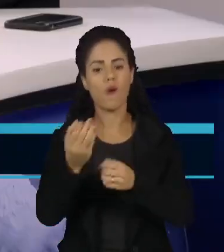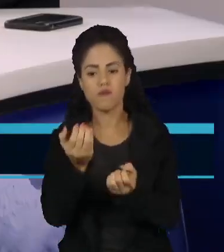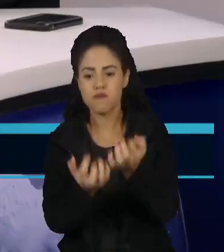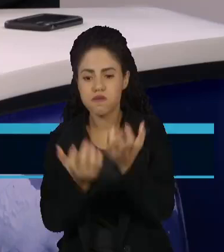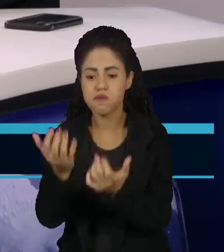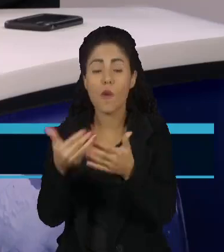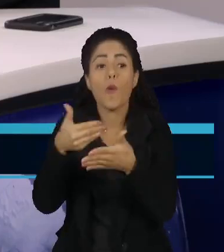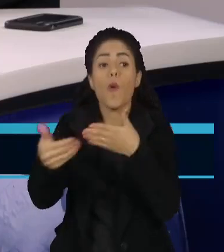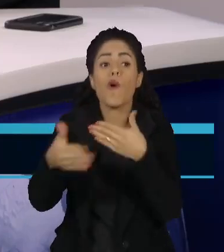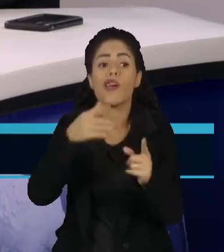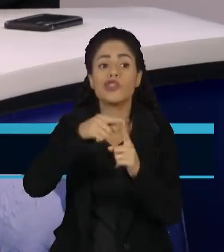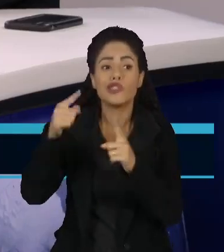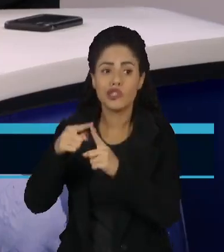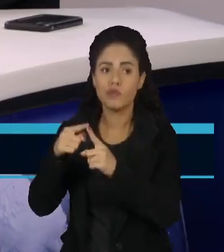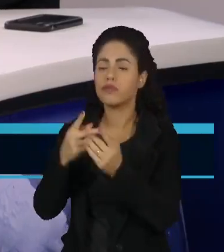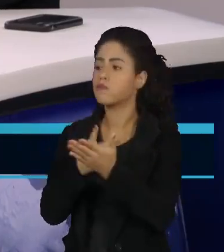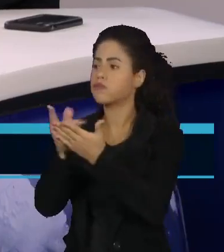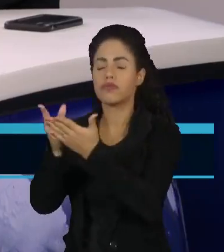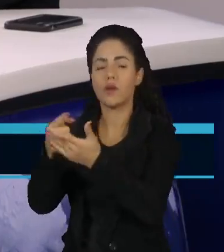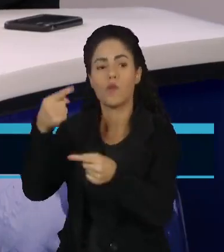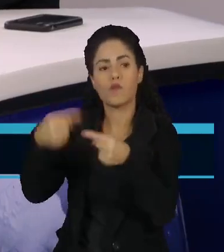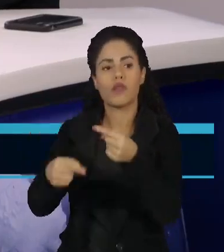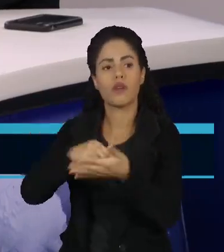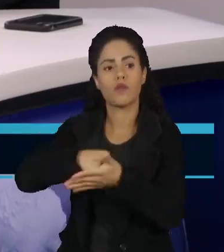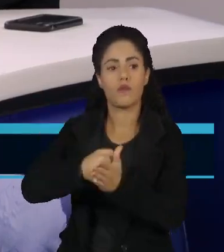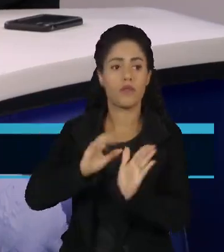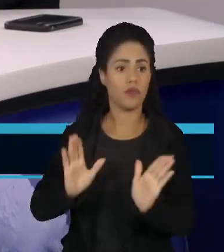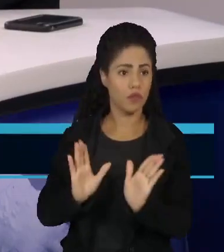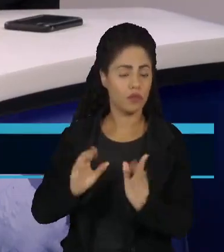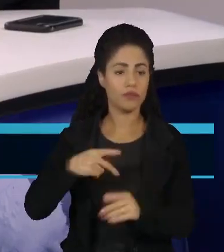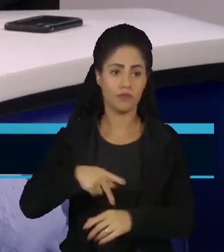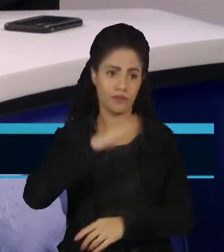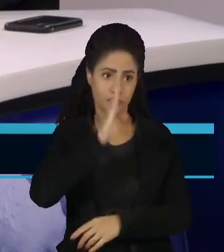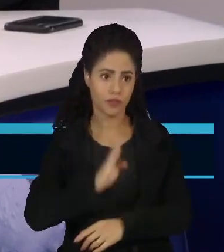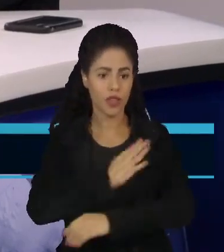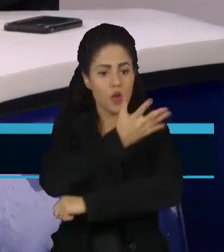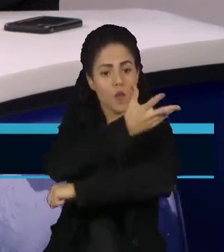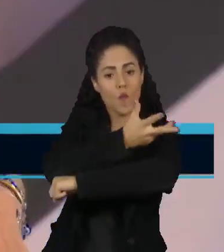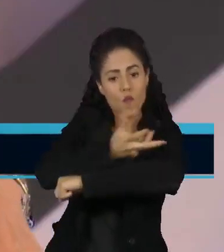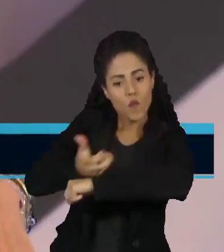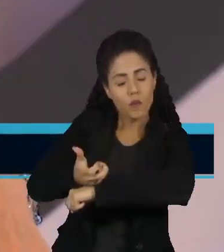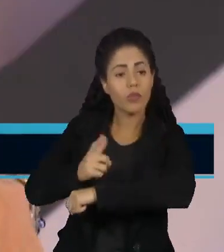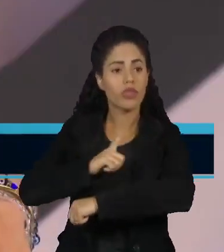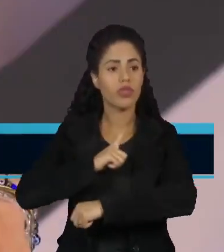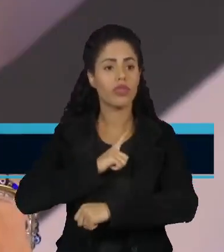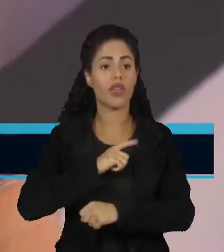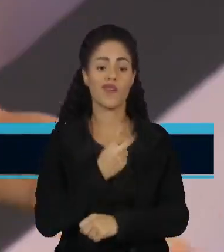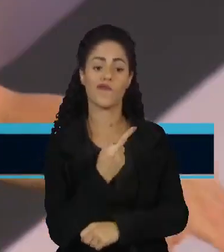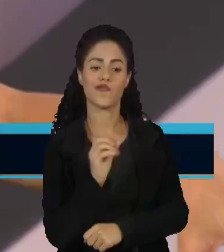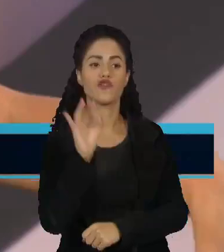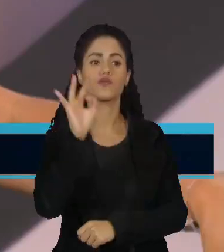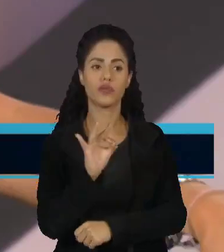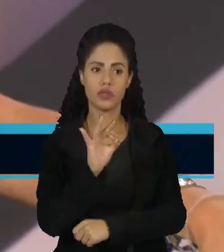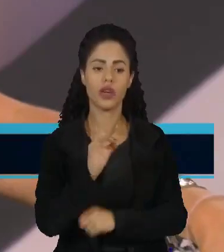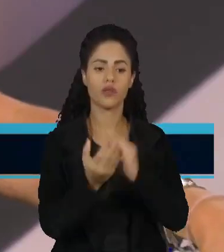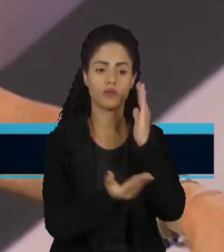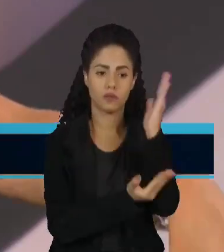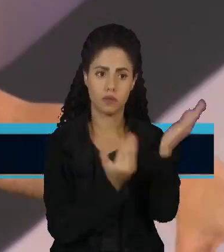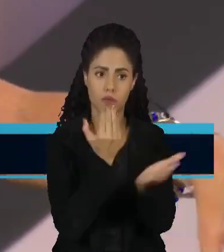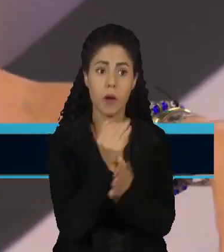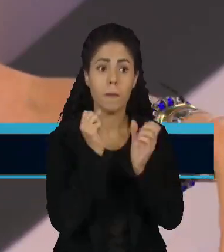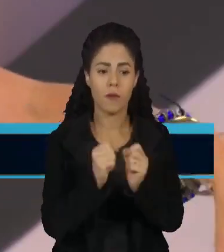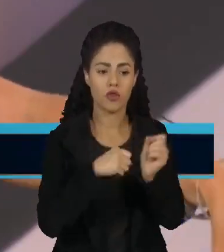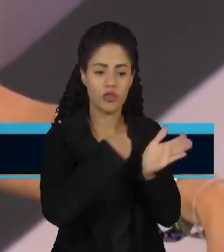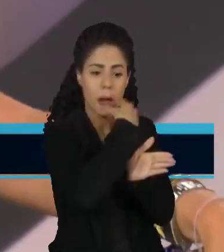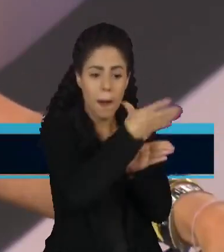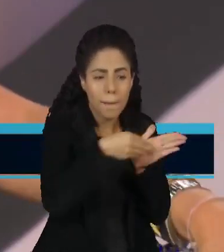inviabilizaria a exportação. E o Brasil tem reserva legal, por exemplo, no Cerrado você pode desmatar 20%, na Amazônia